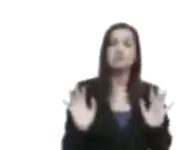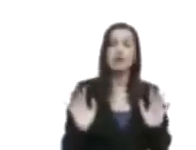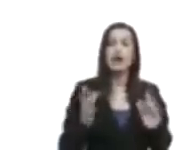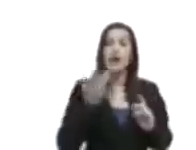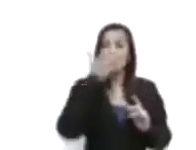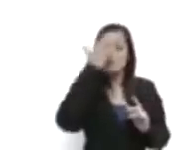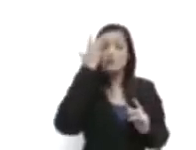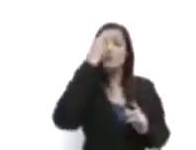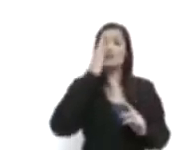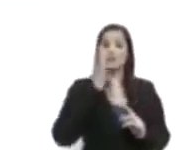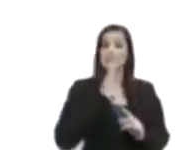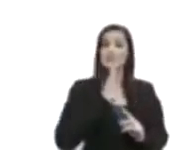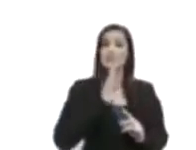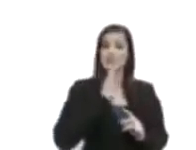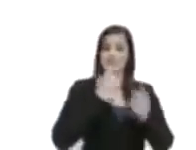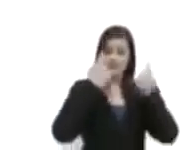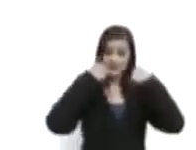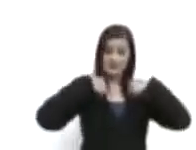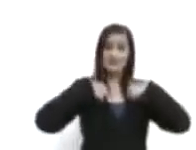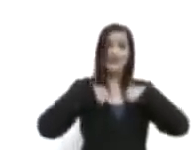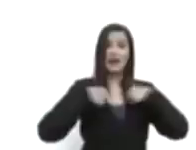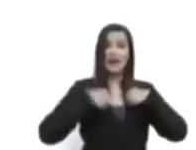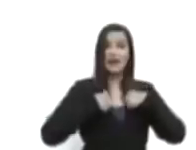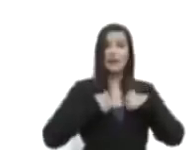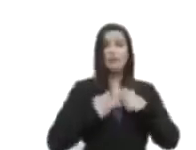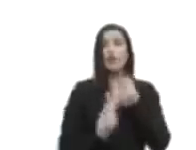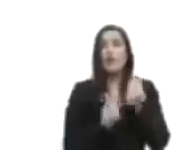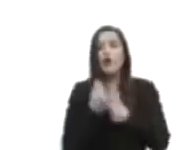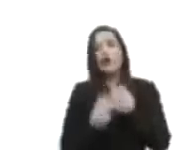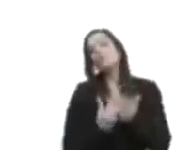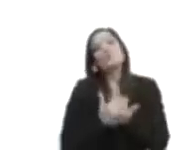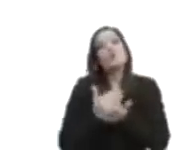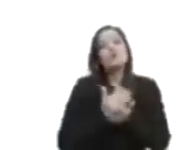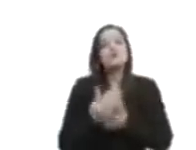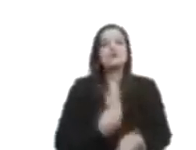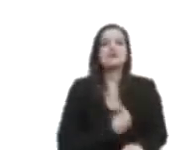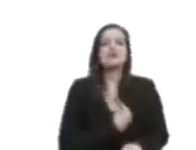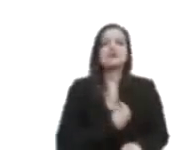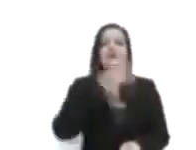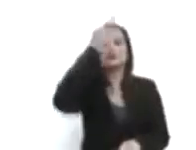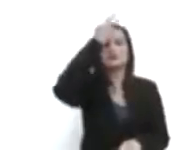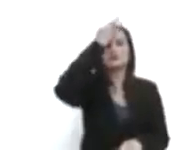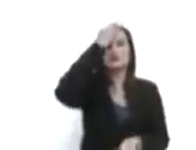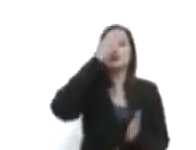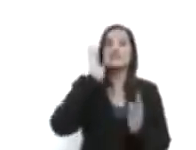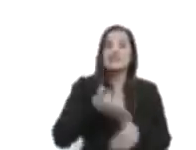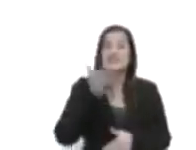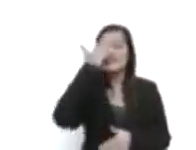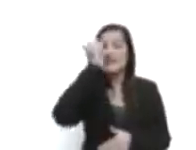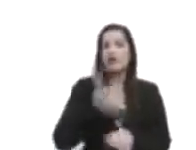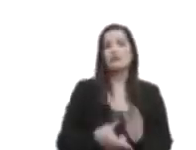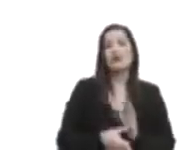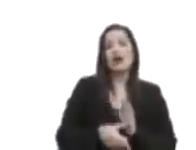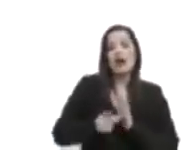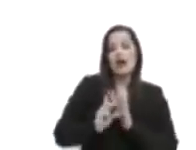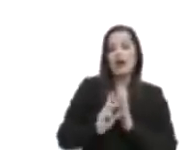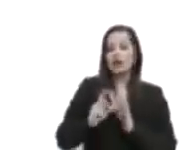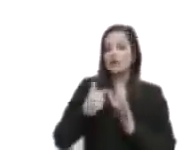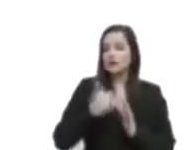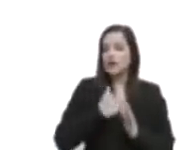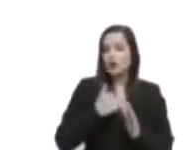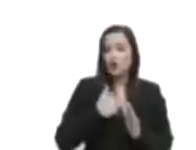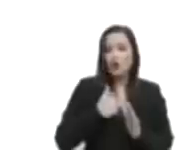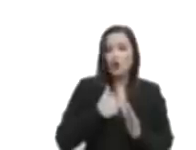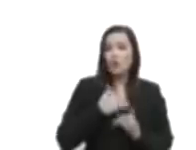qual a sua condição e para onde vai. É aquele que não reivindica direito algum diante do trono da graça. É aquele